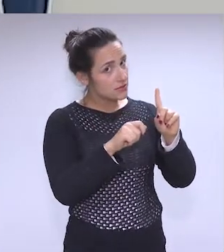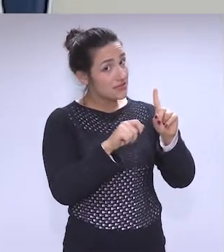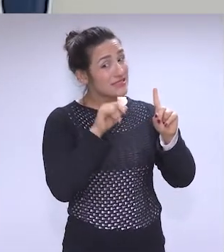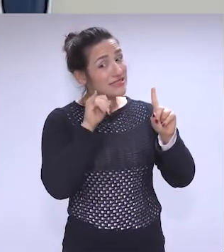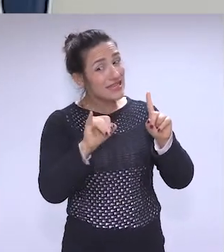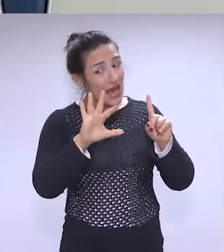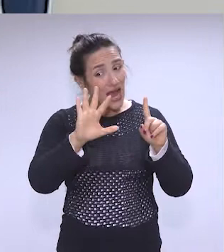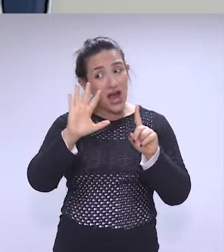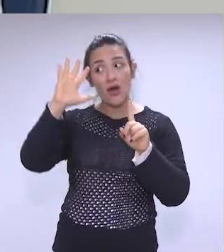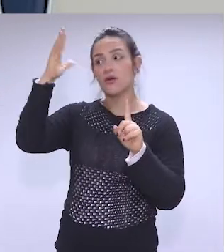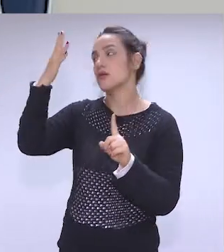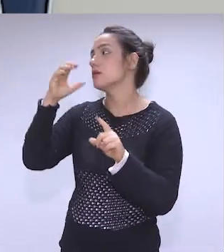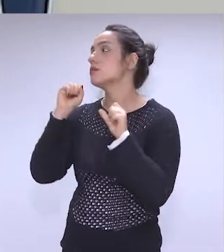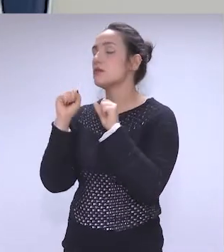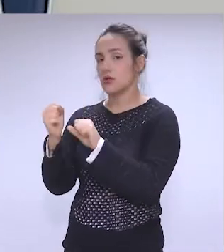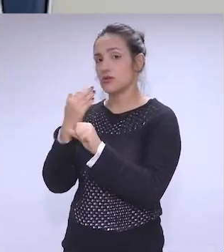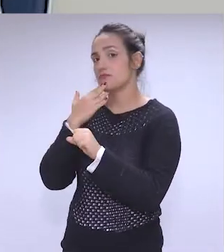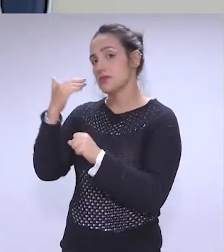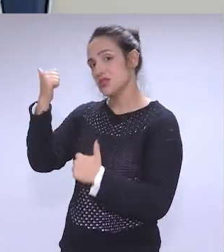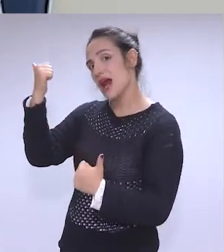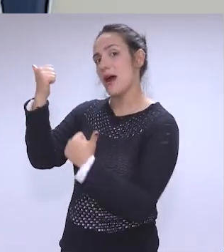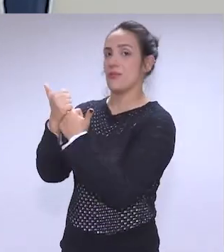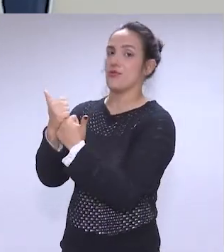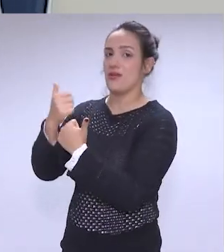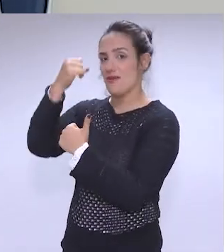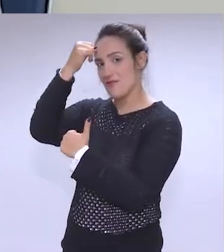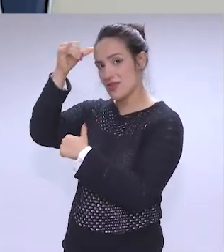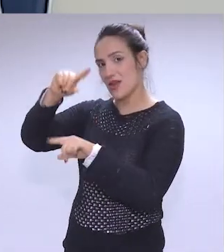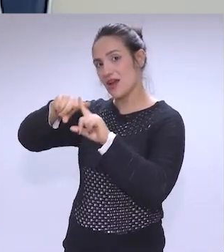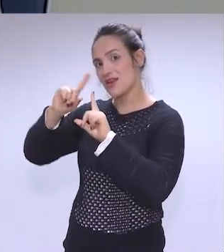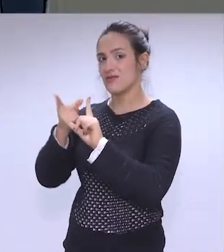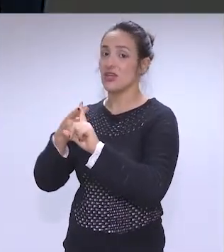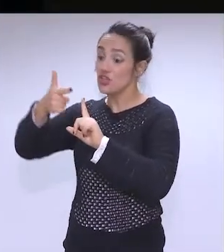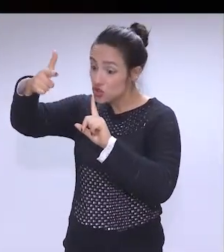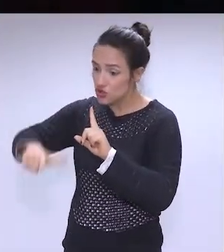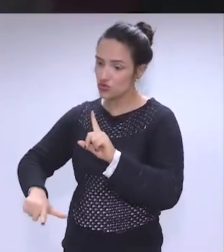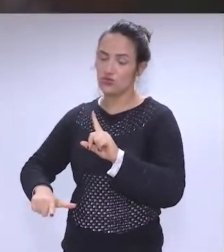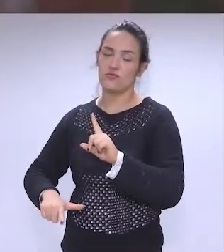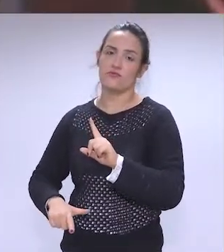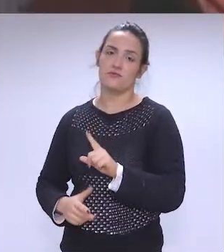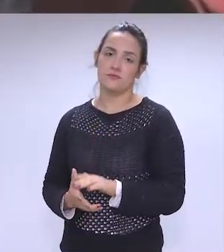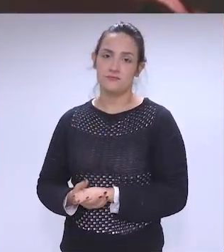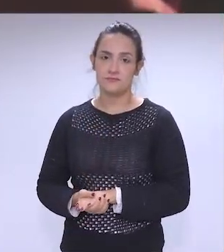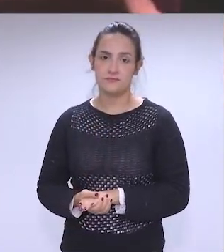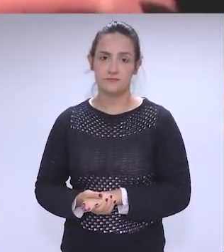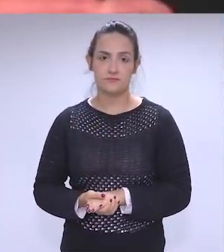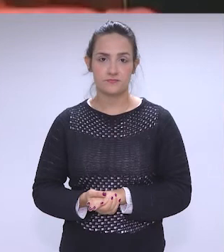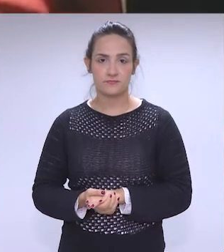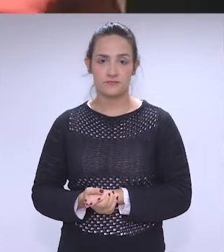aconteceu, essa menina pode ter o apoio, inclusive para não engravidar novamente.